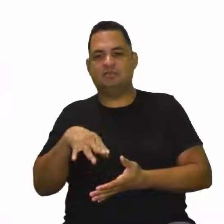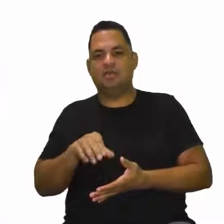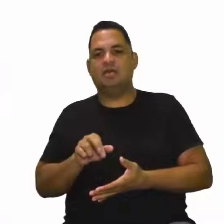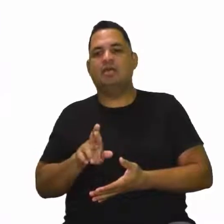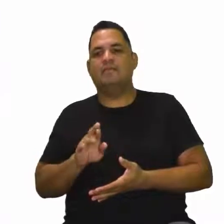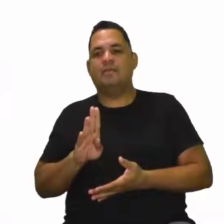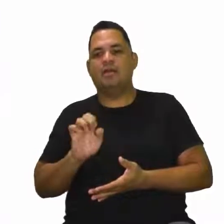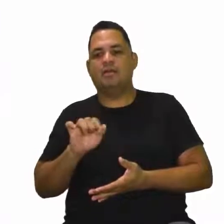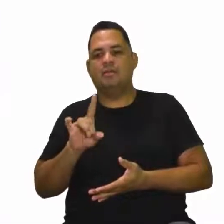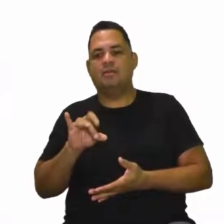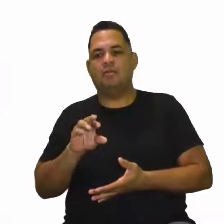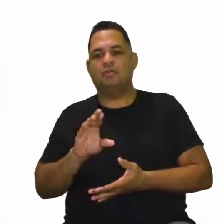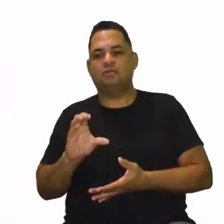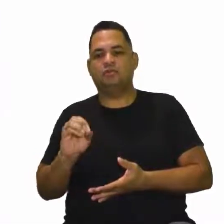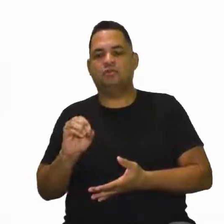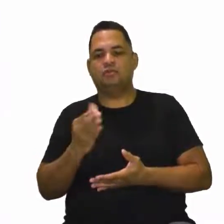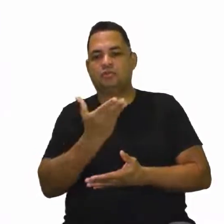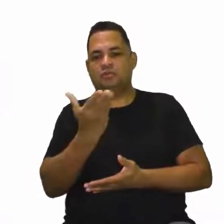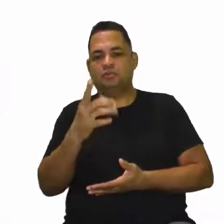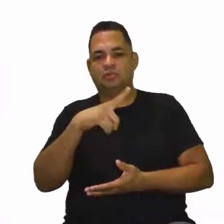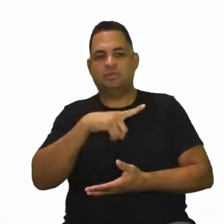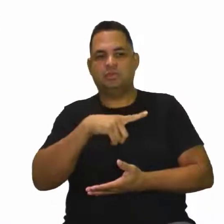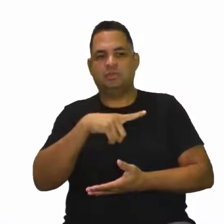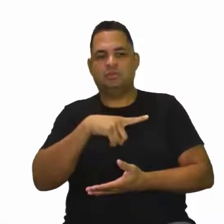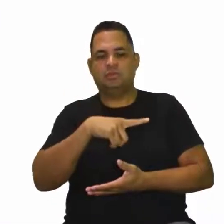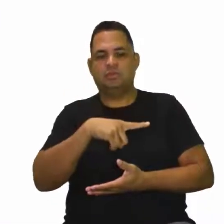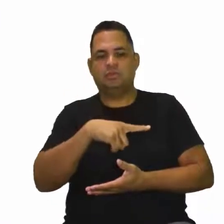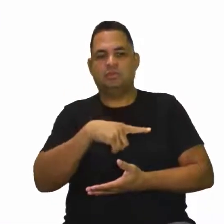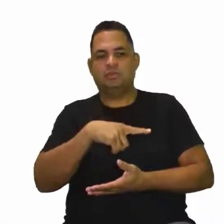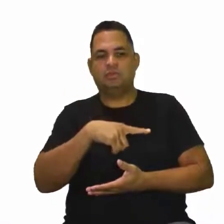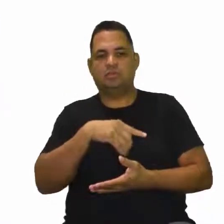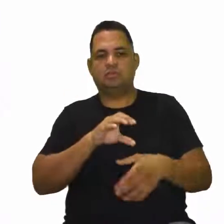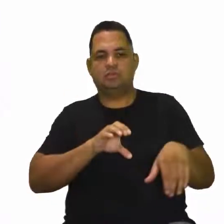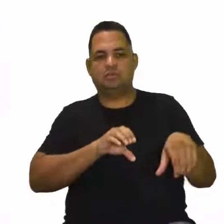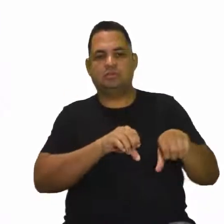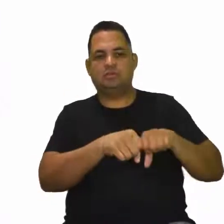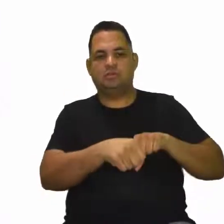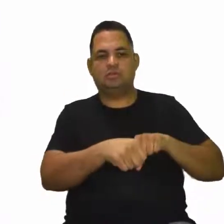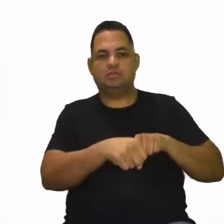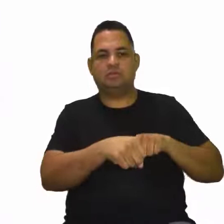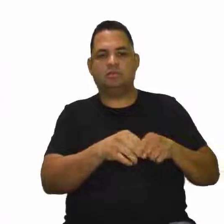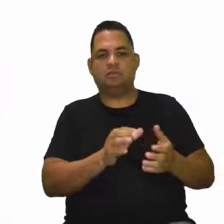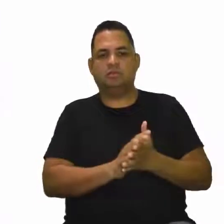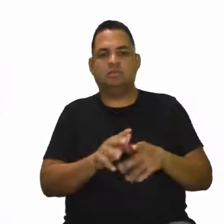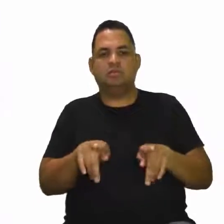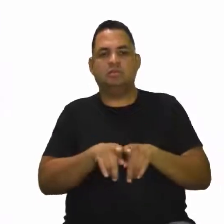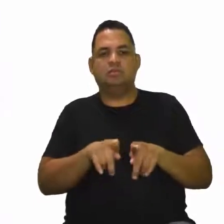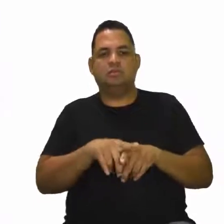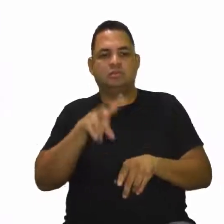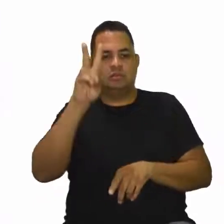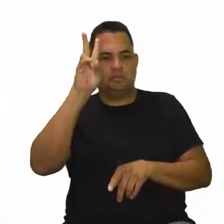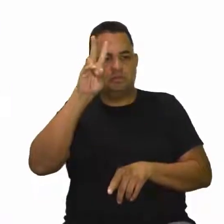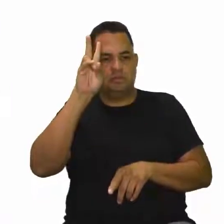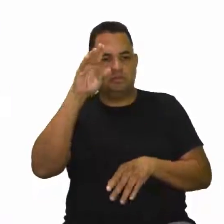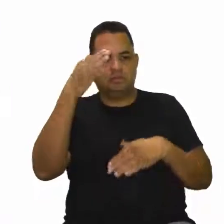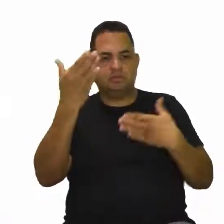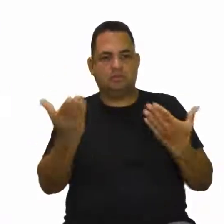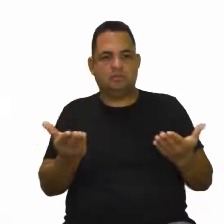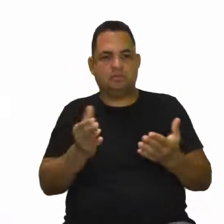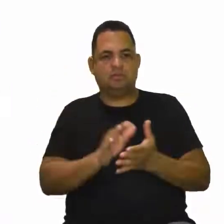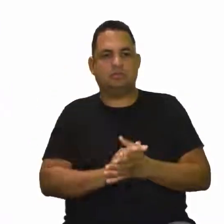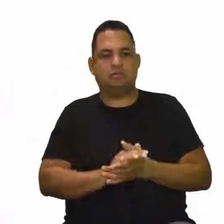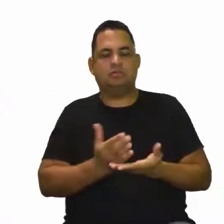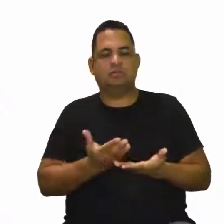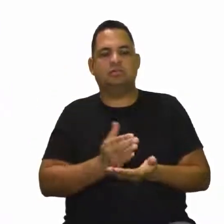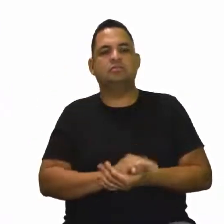professor Beto, vejam, ele tem a sua formação também em História,